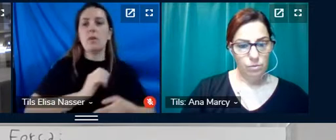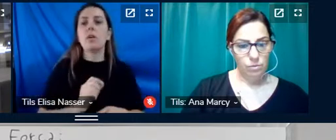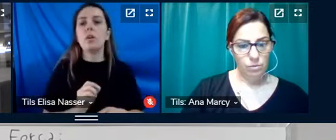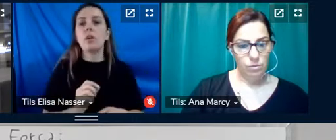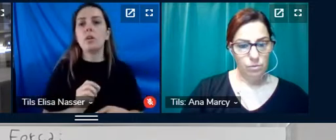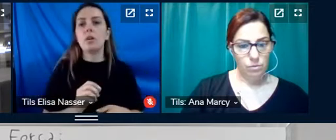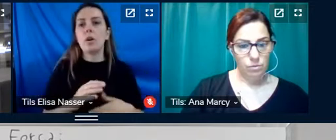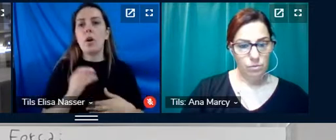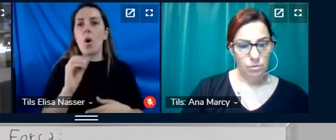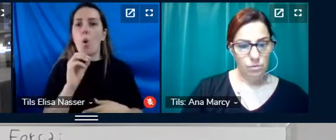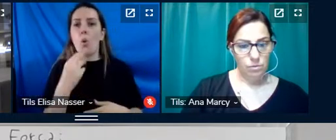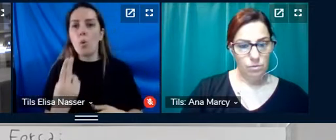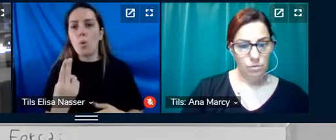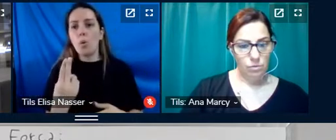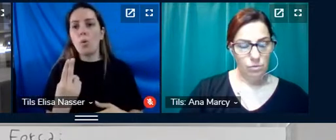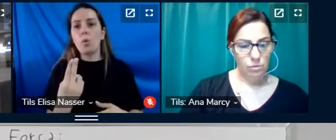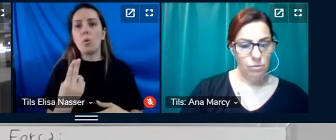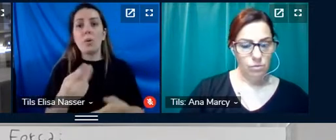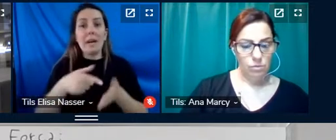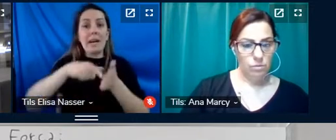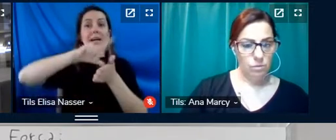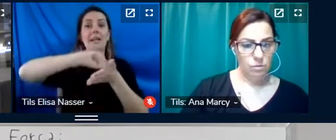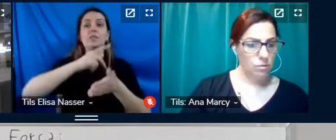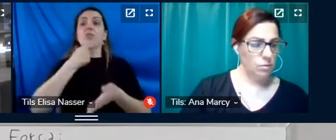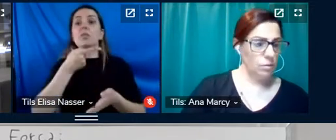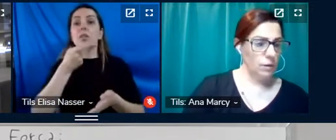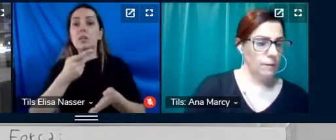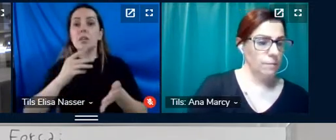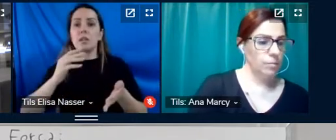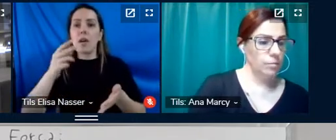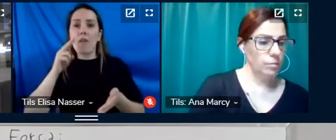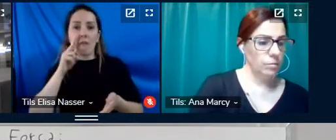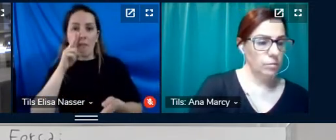Ou eu estou, antes de falar em força, eu estou